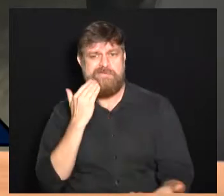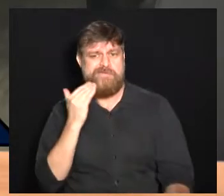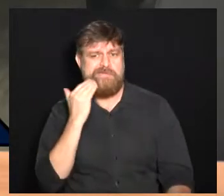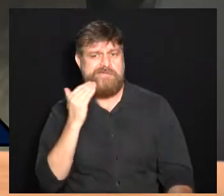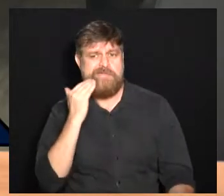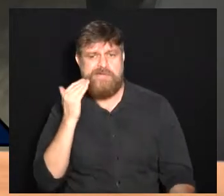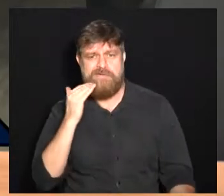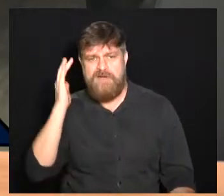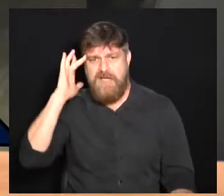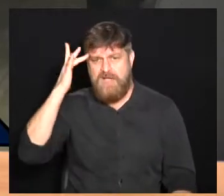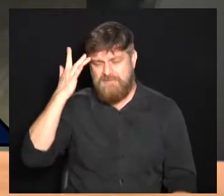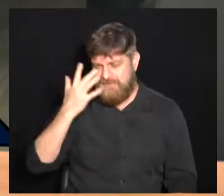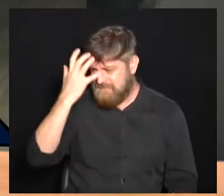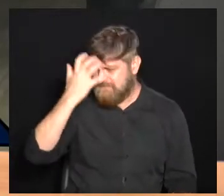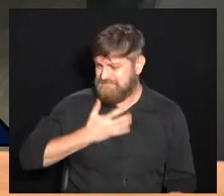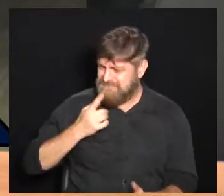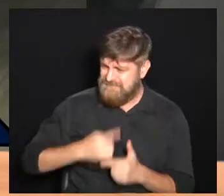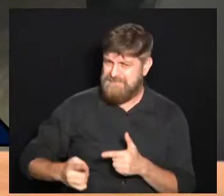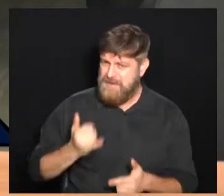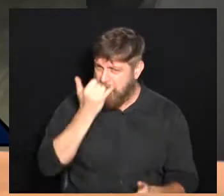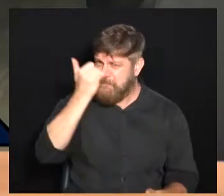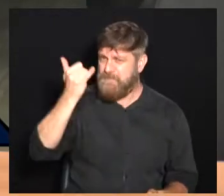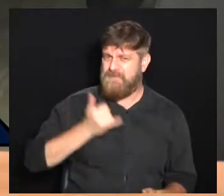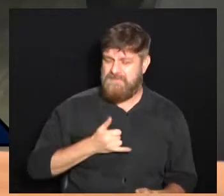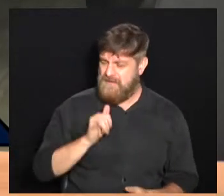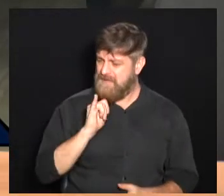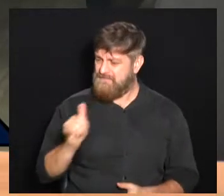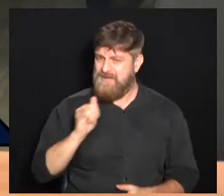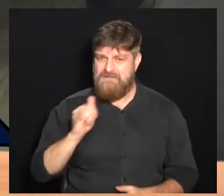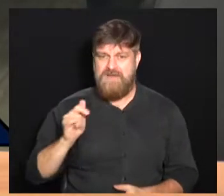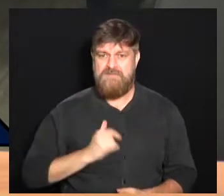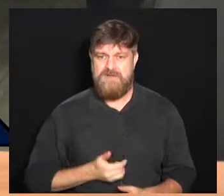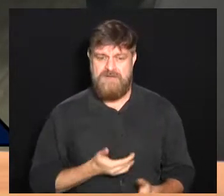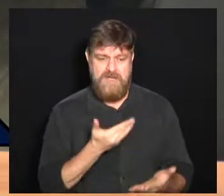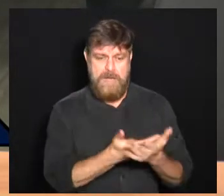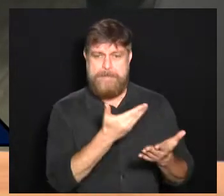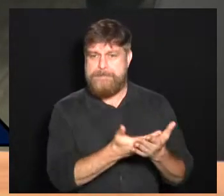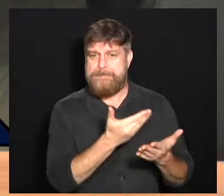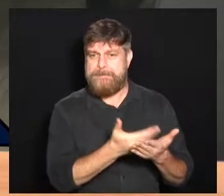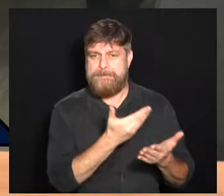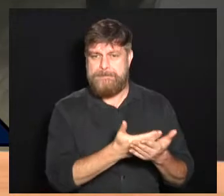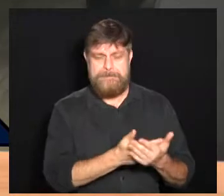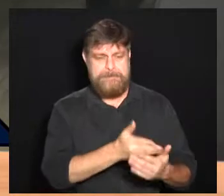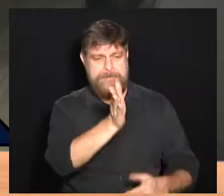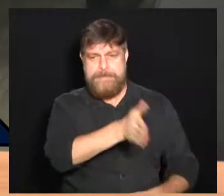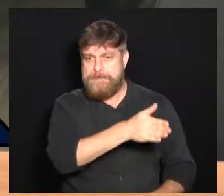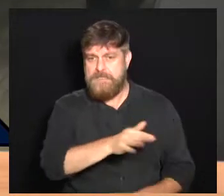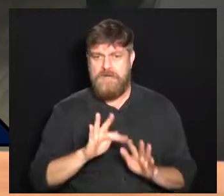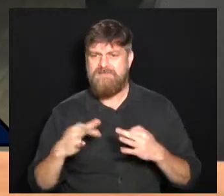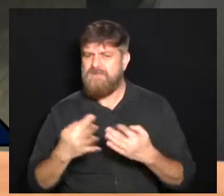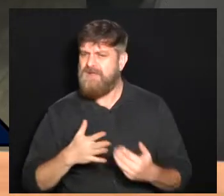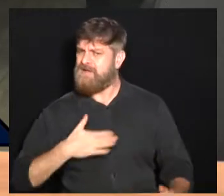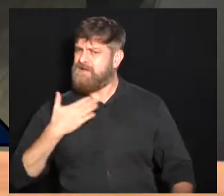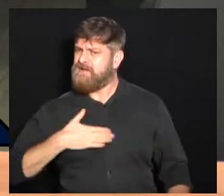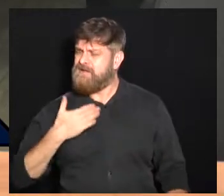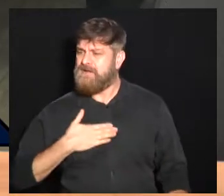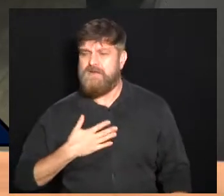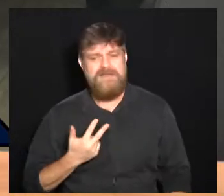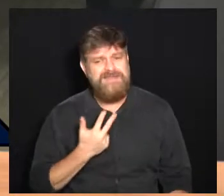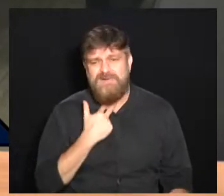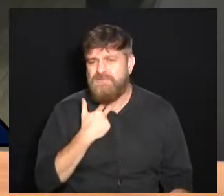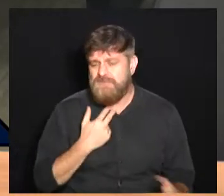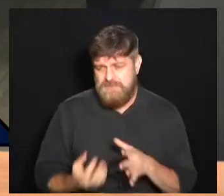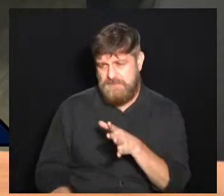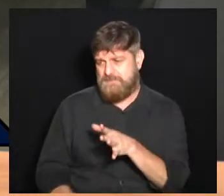foi muito severa. A informação inicial era de que não haveria aula, isso chegou para as famílias desse jeito, isso jamais poderia ter chegado